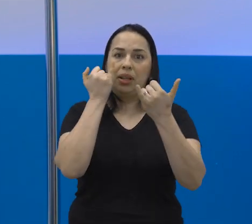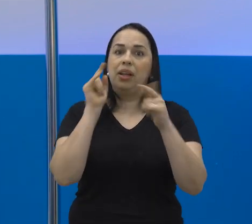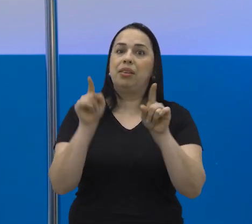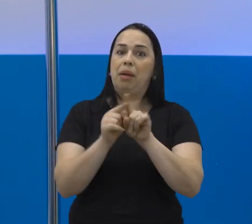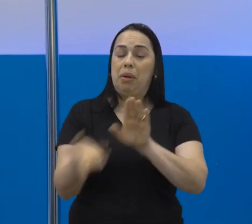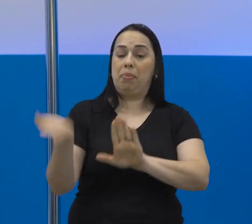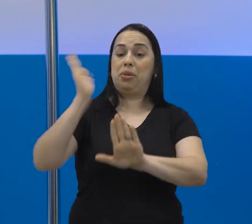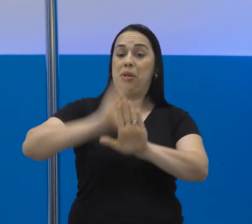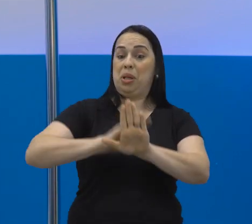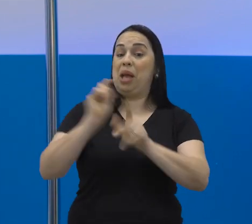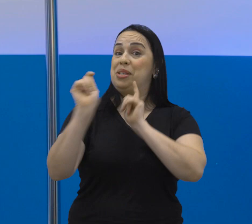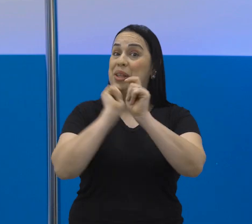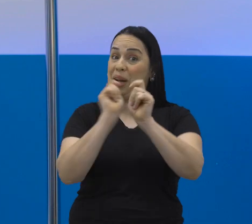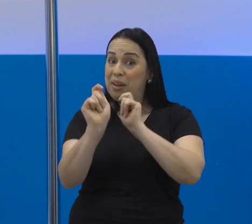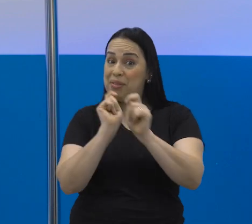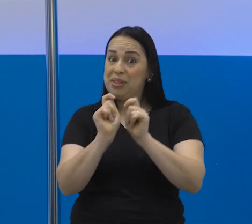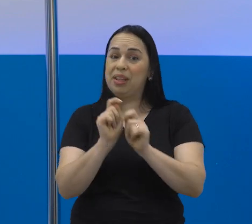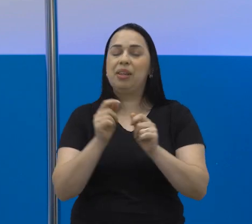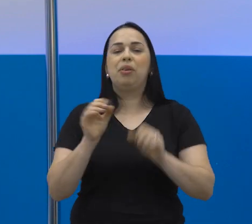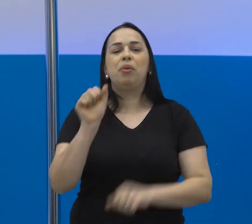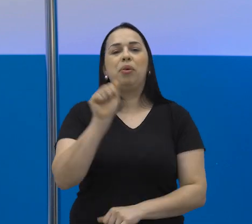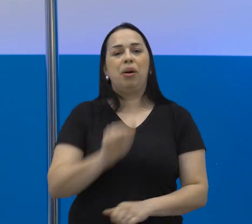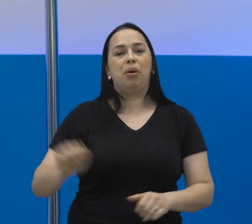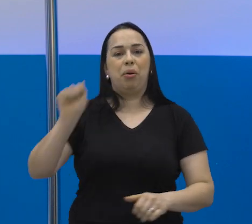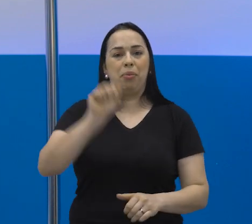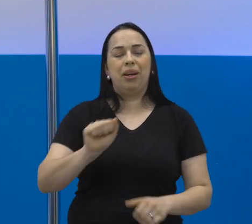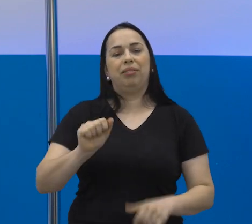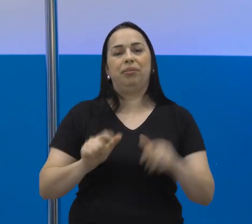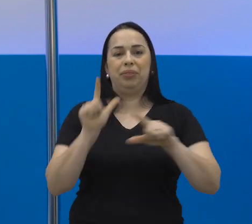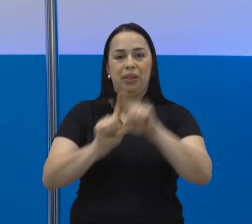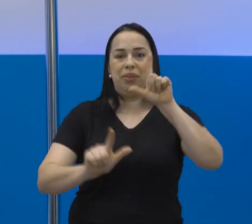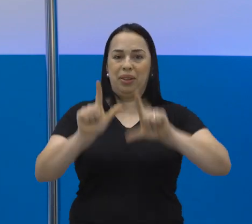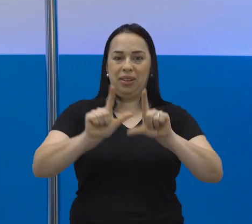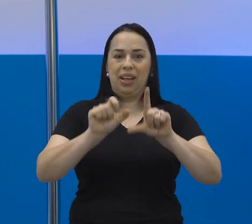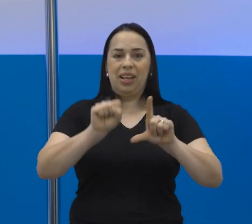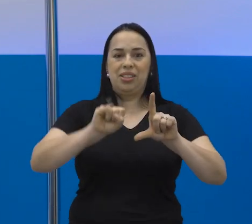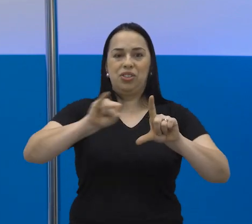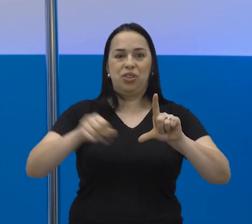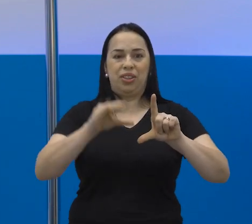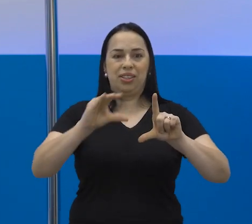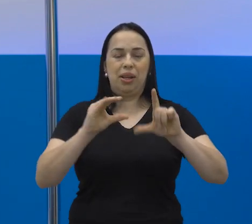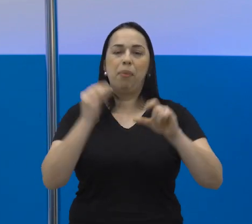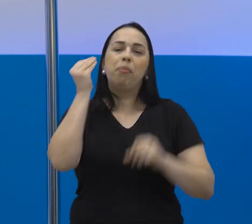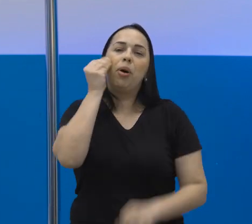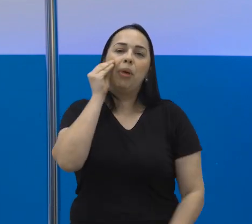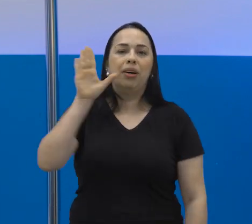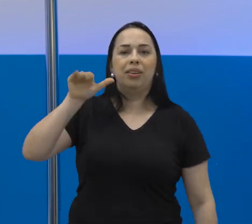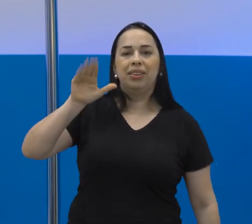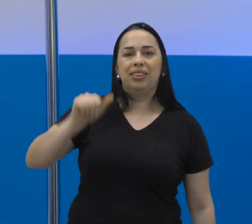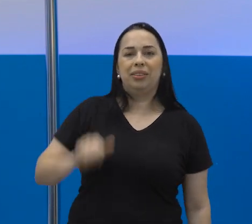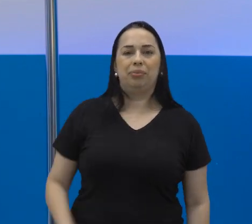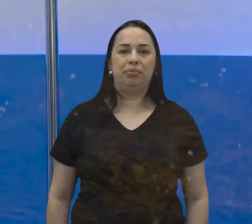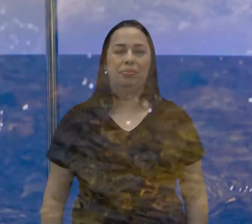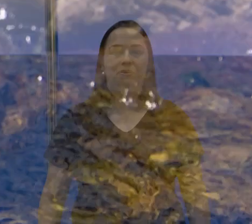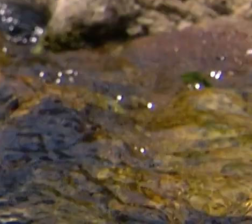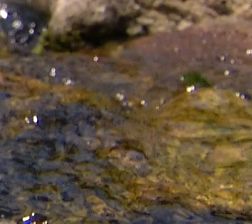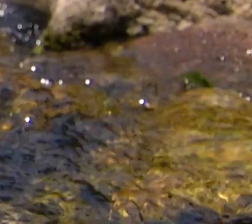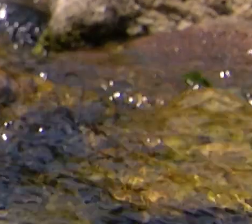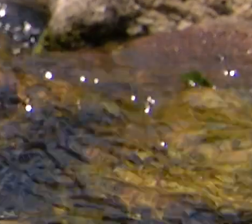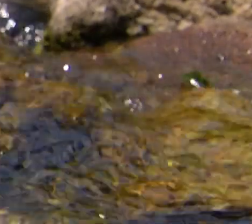também bastidores. O endereço é o @TV Câmara SJC. Um beijo, a gente volta a se encontrar amanhã. Até lá!